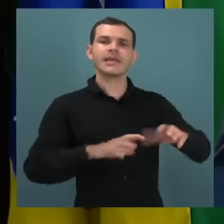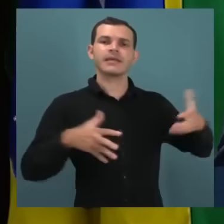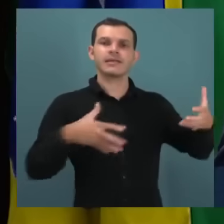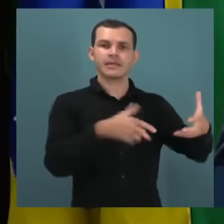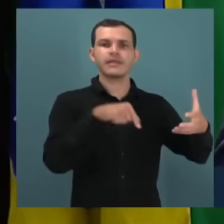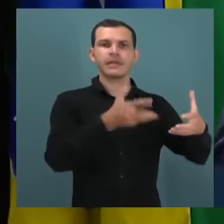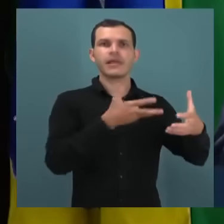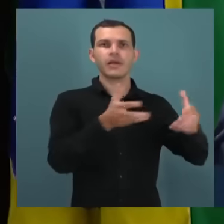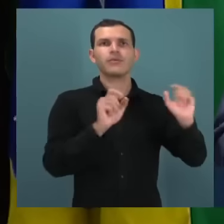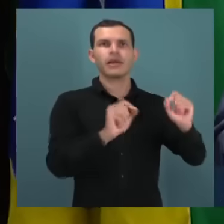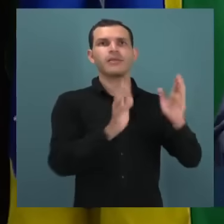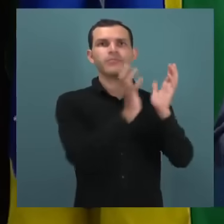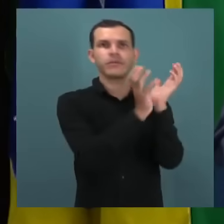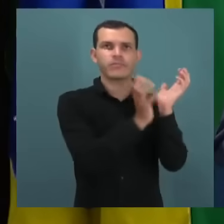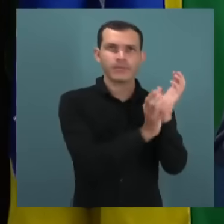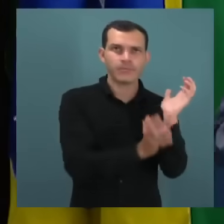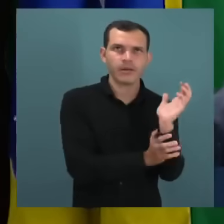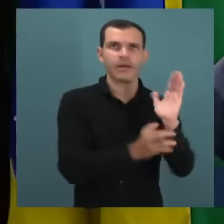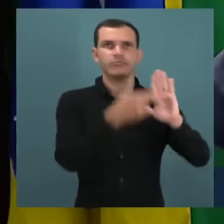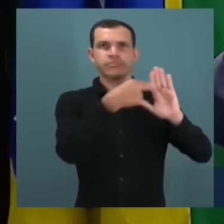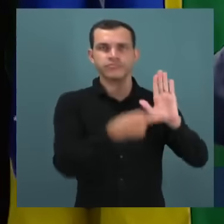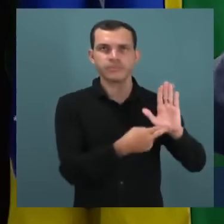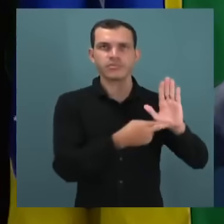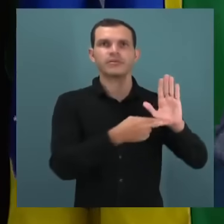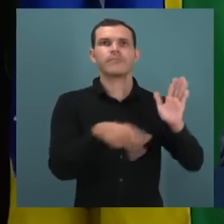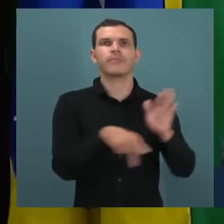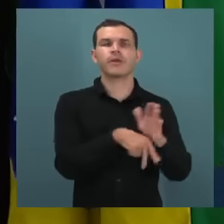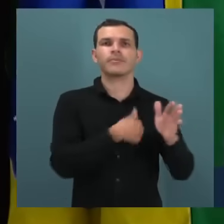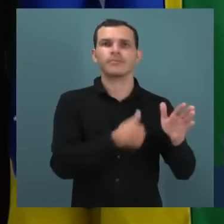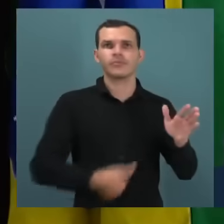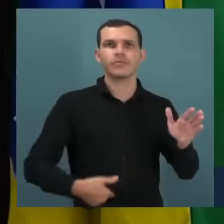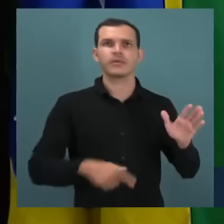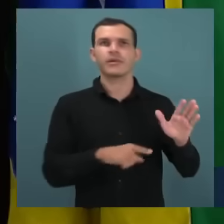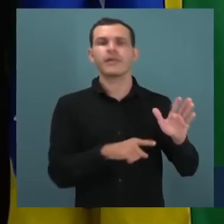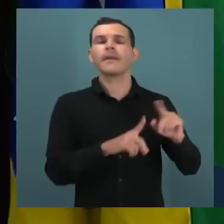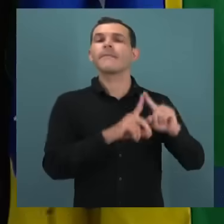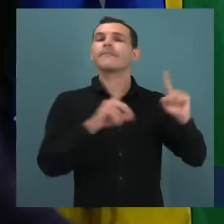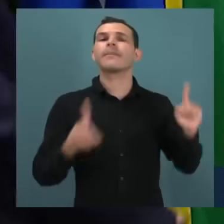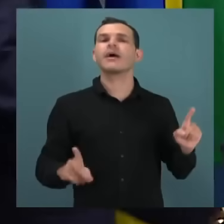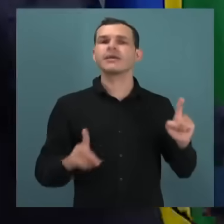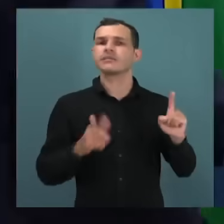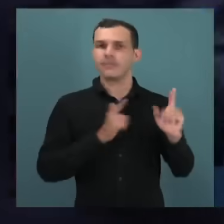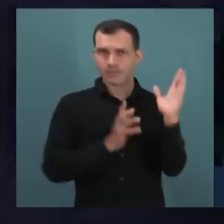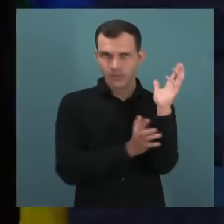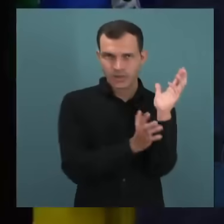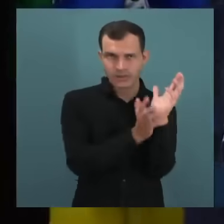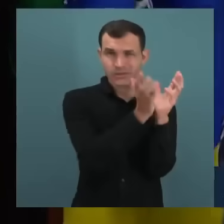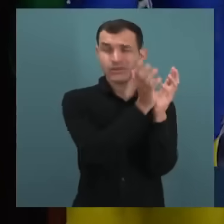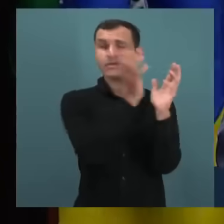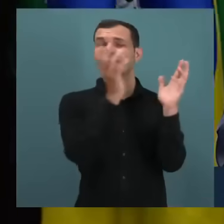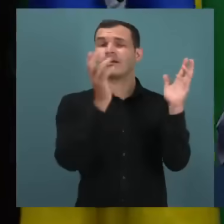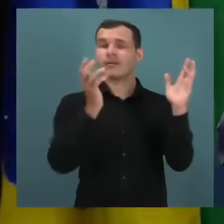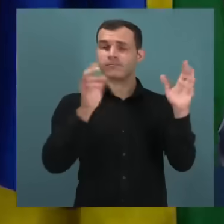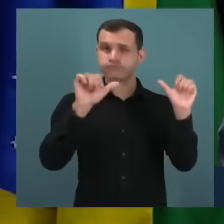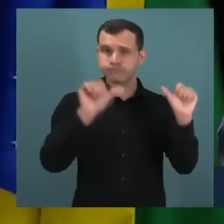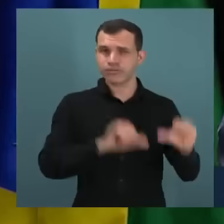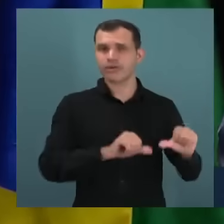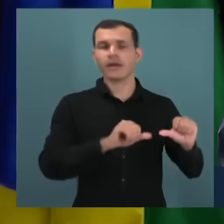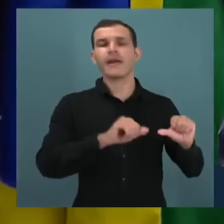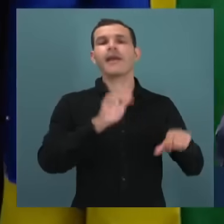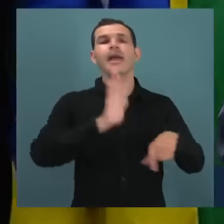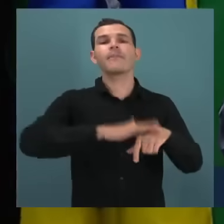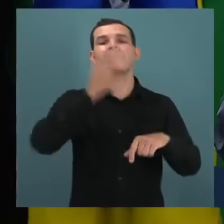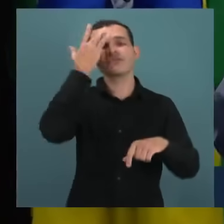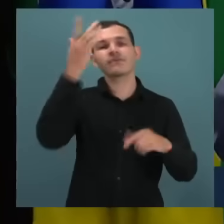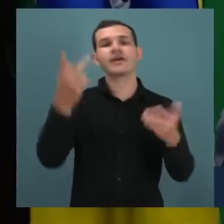pública. Nós entendemos que o excesso da burocracia, na verdade, gera a facilidade,